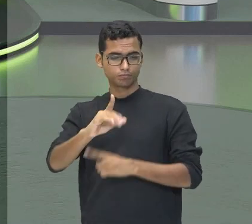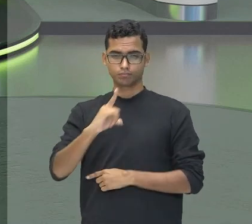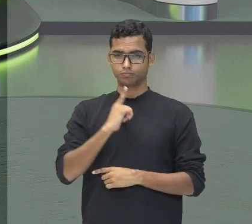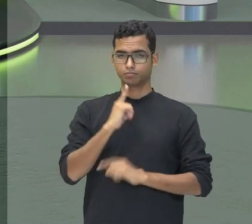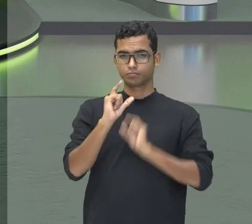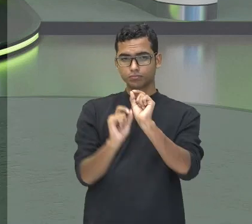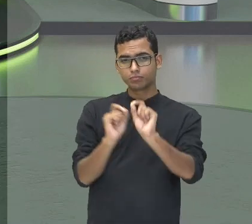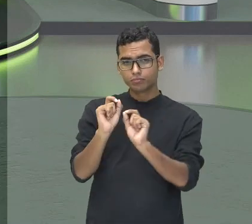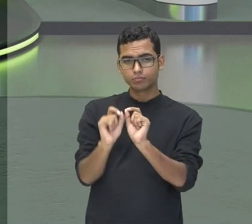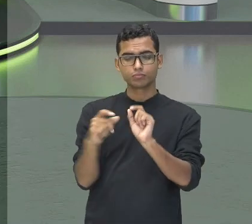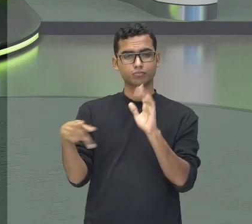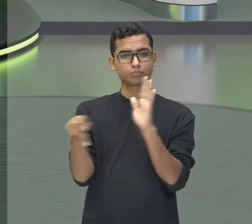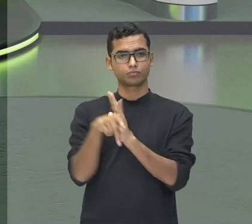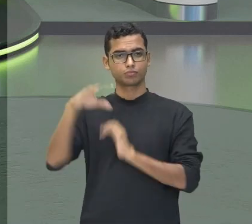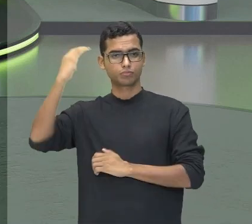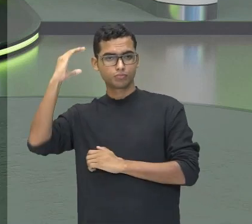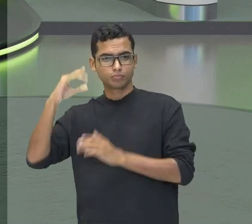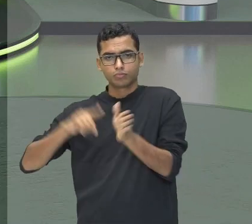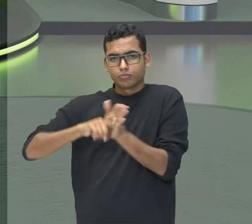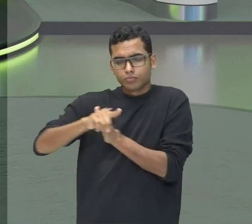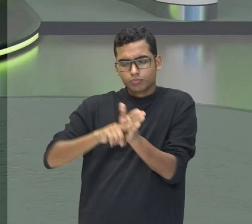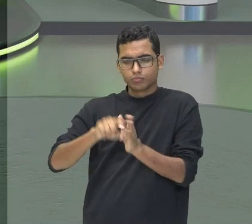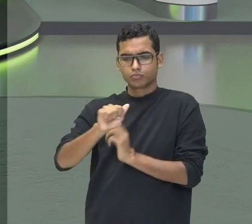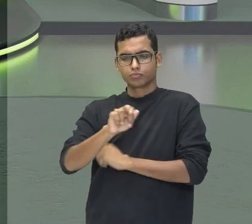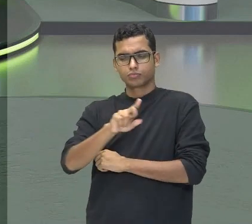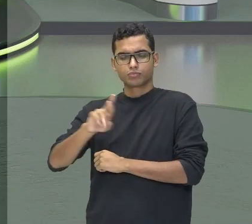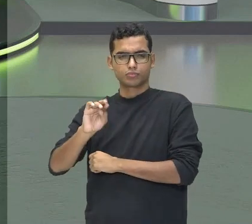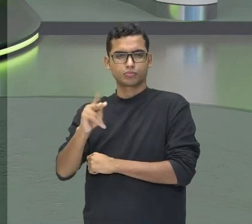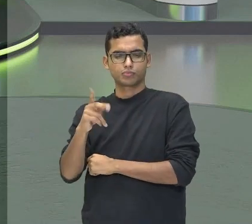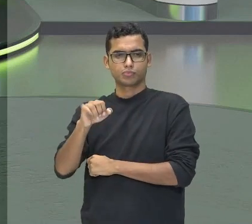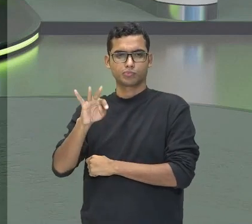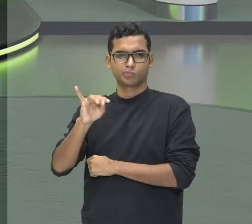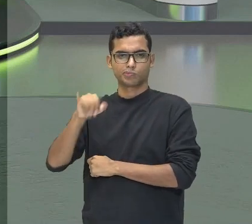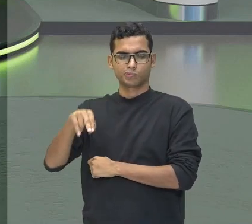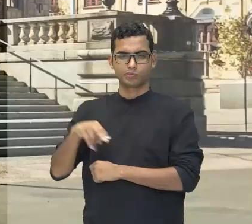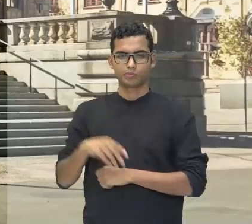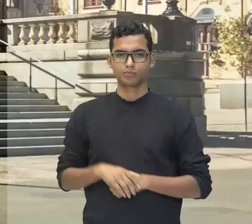pelo cientista Arrhenius. Vamos assistir?